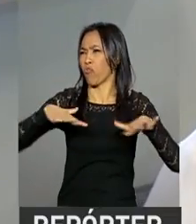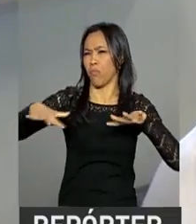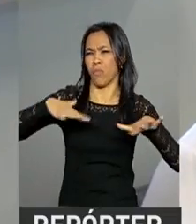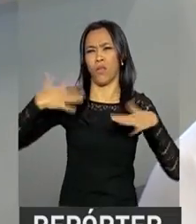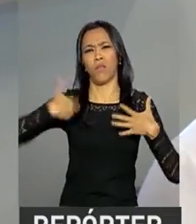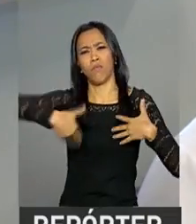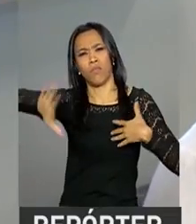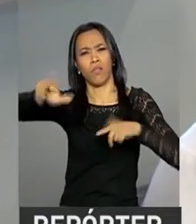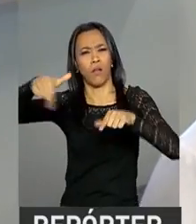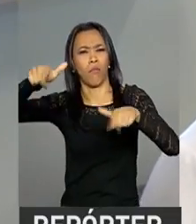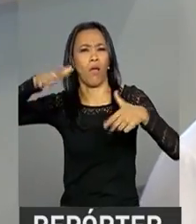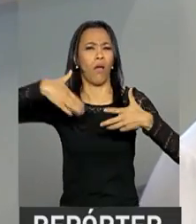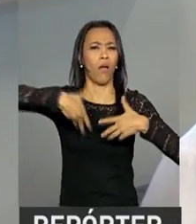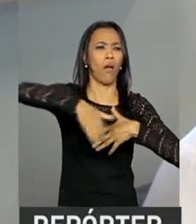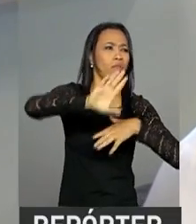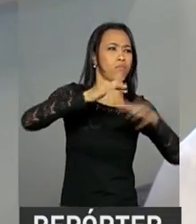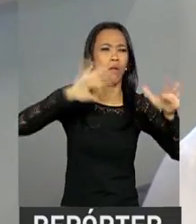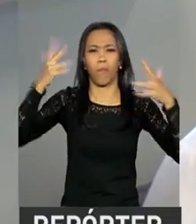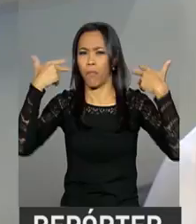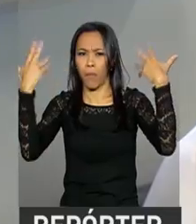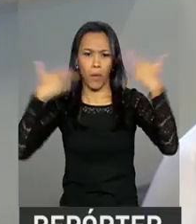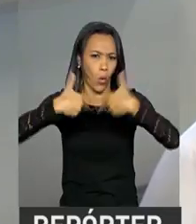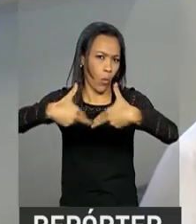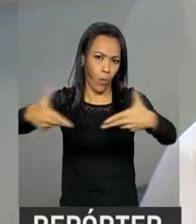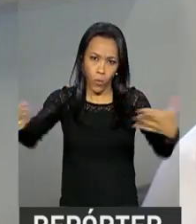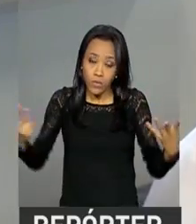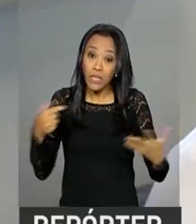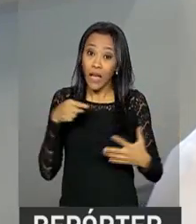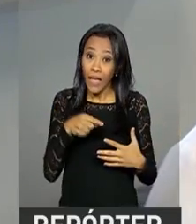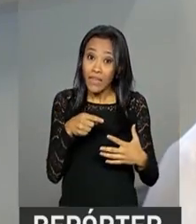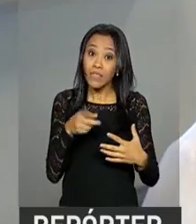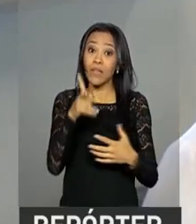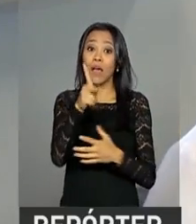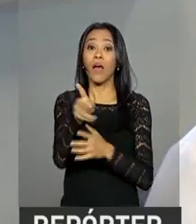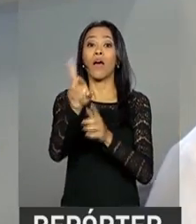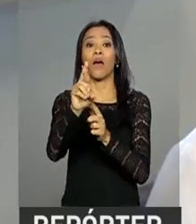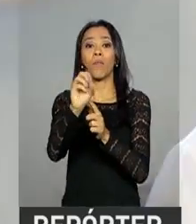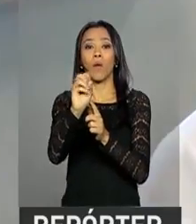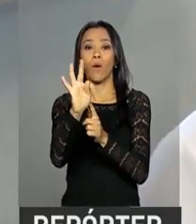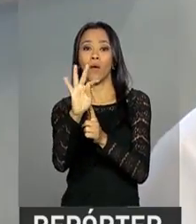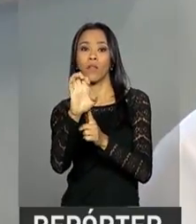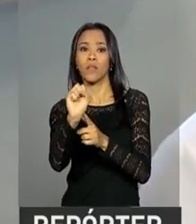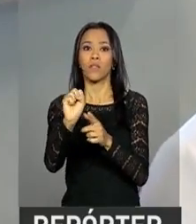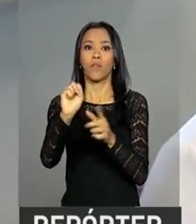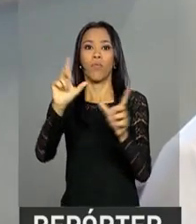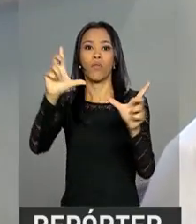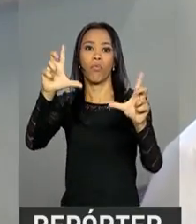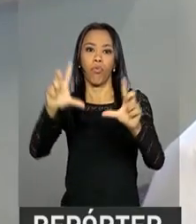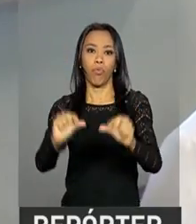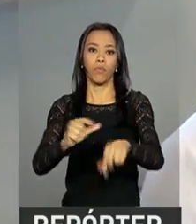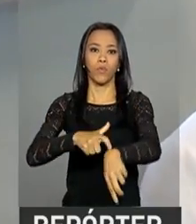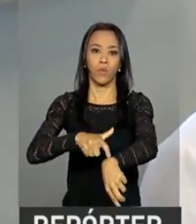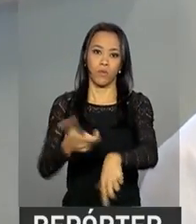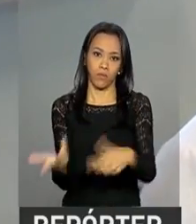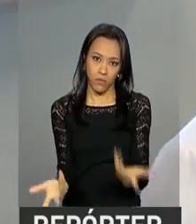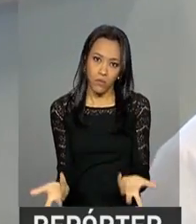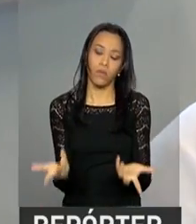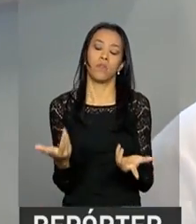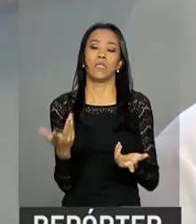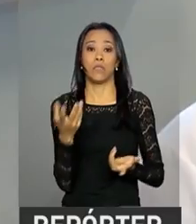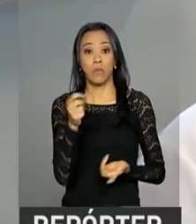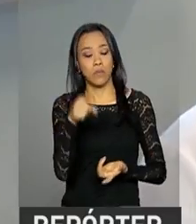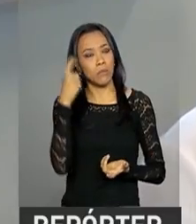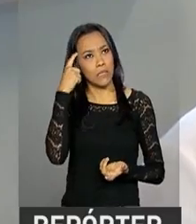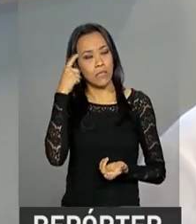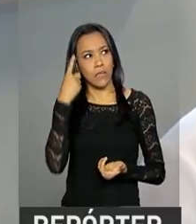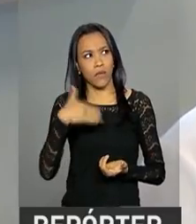trabalho de dia a dia mais pesada essa prótese pode gastar ainda mais rápido e se eu coloco uma prótese dessa com 55 anos de idade